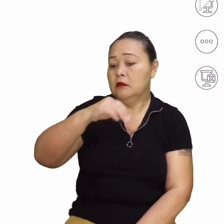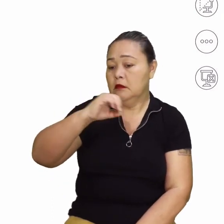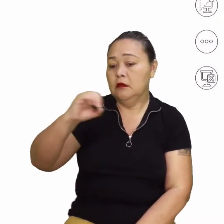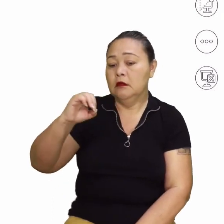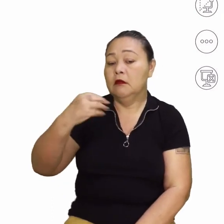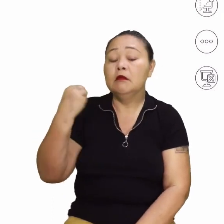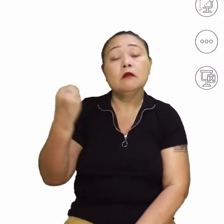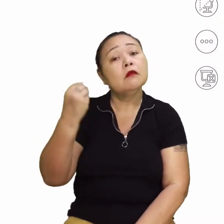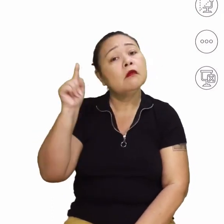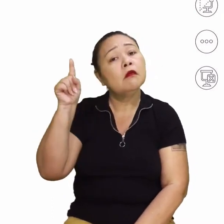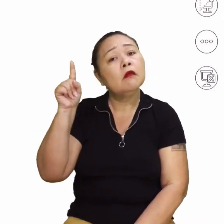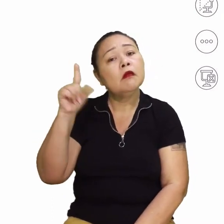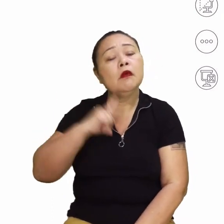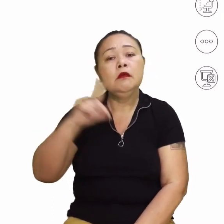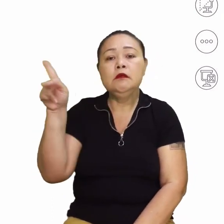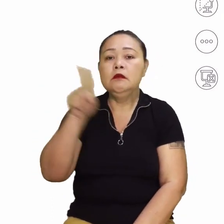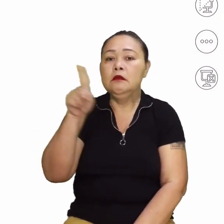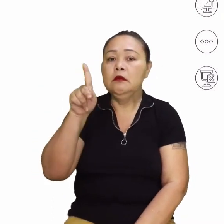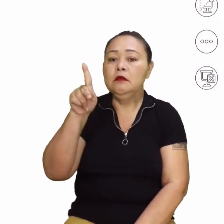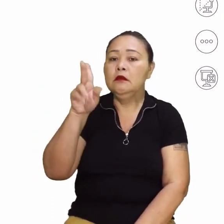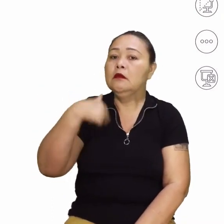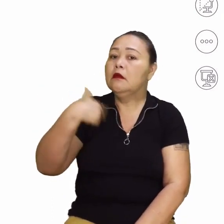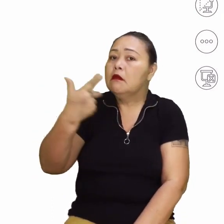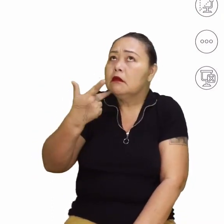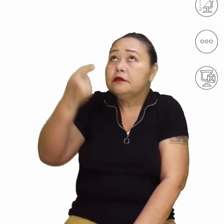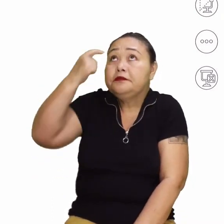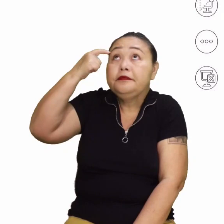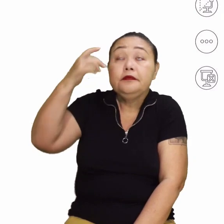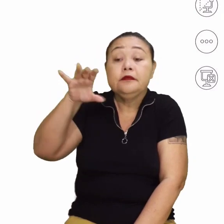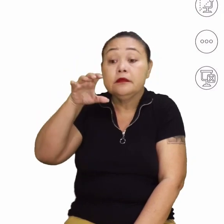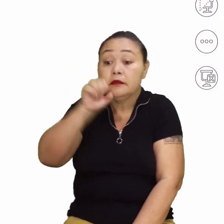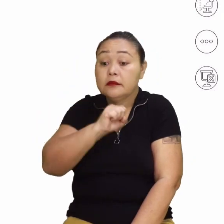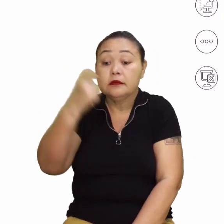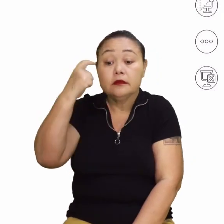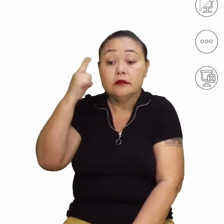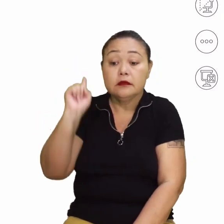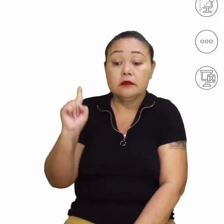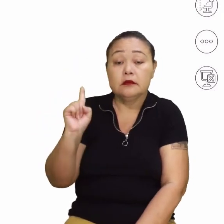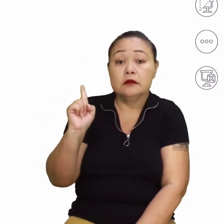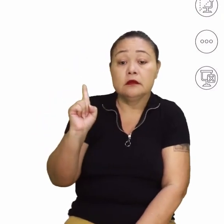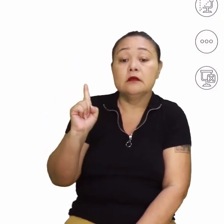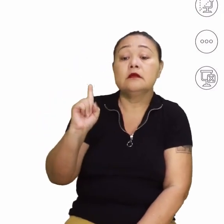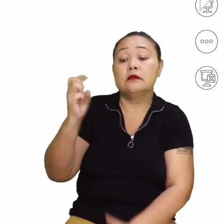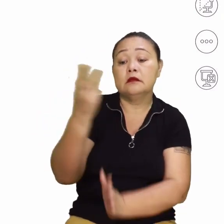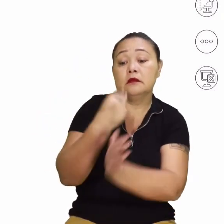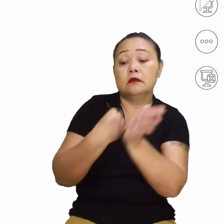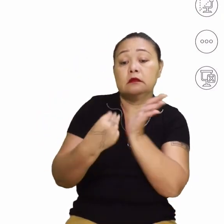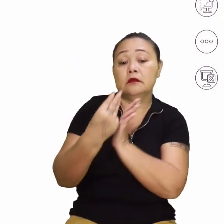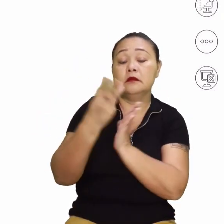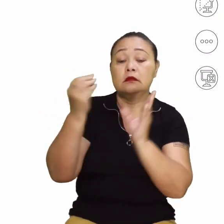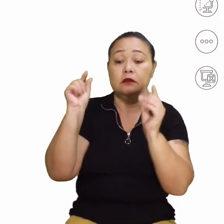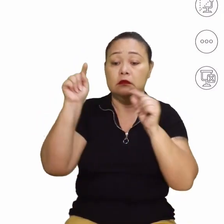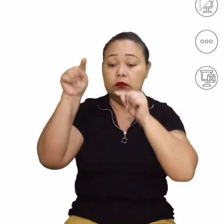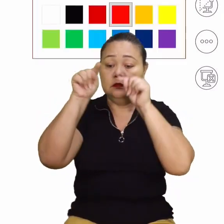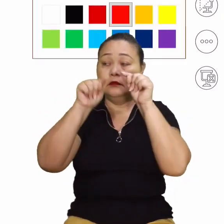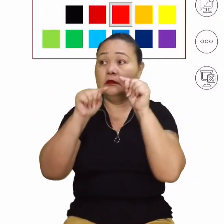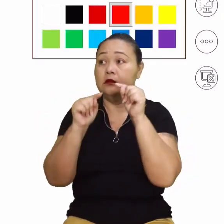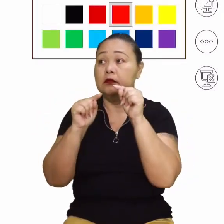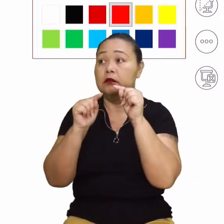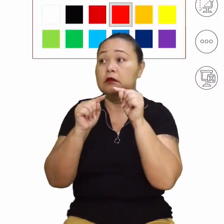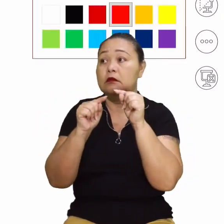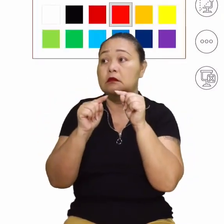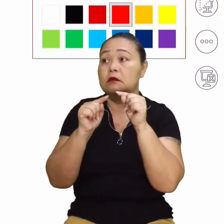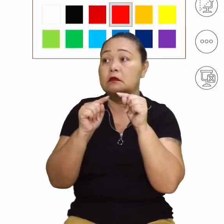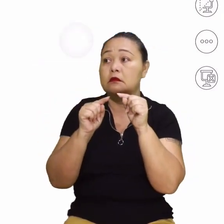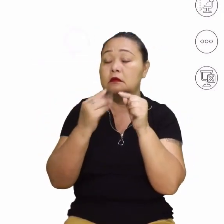como seria Professor eu acabei de pensar aqui Professor esse mapa estaria cheio de vamos ver aqui